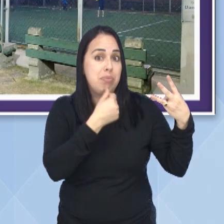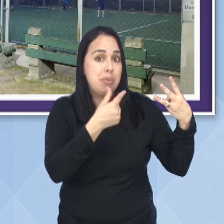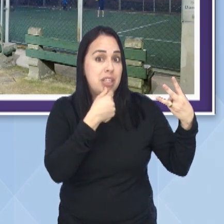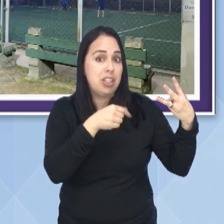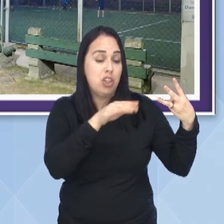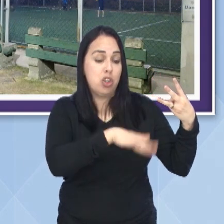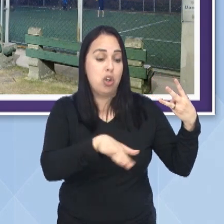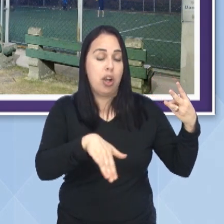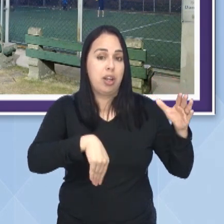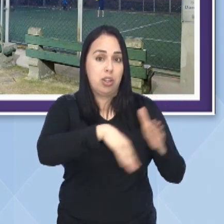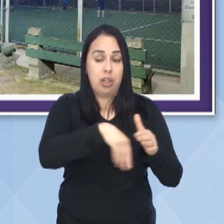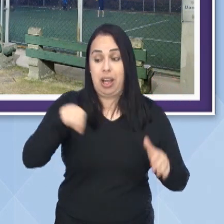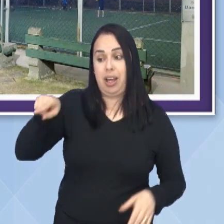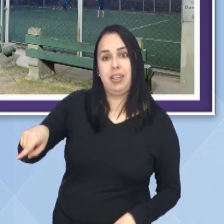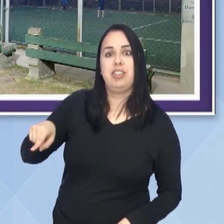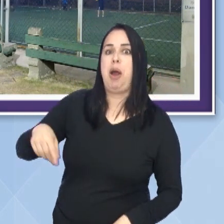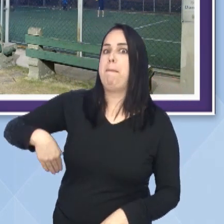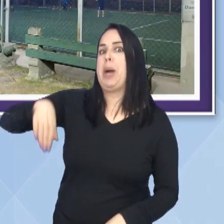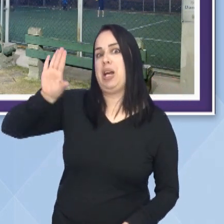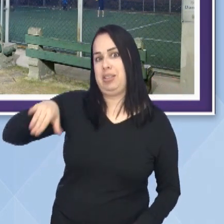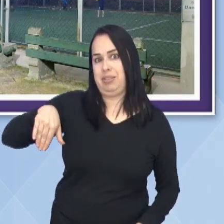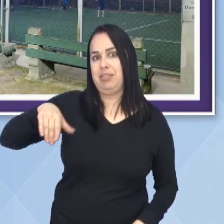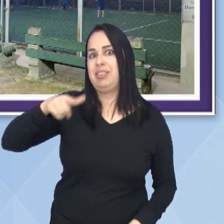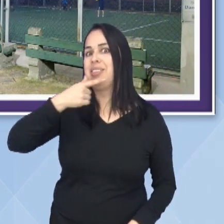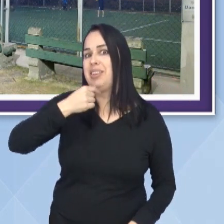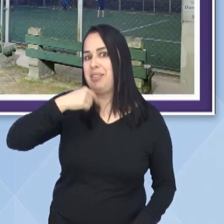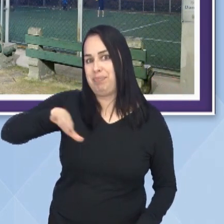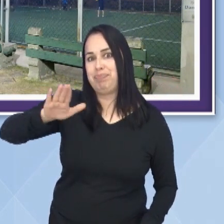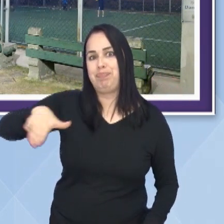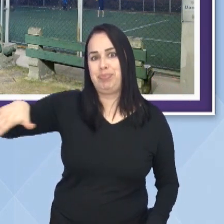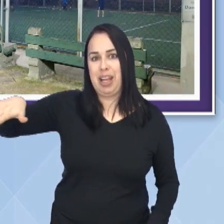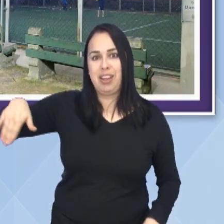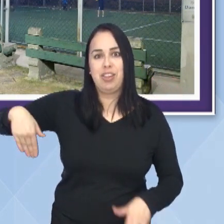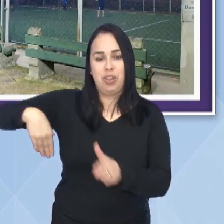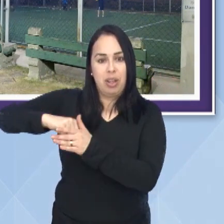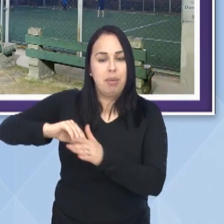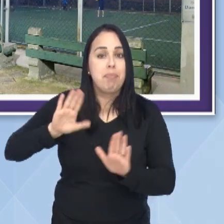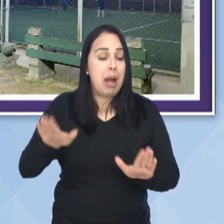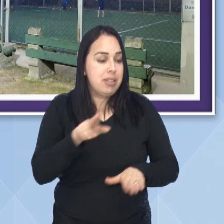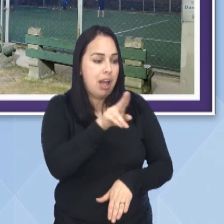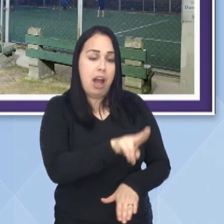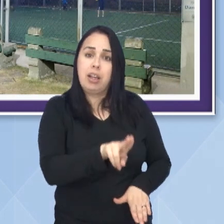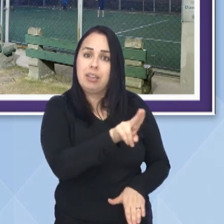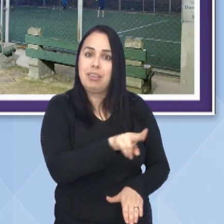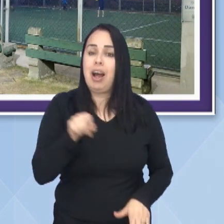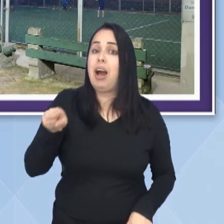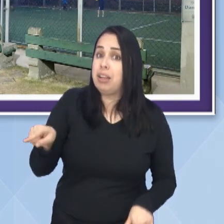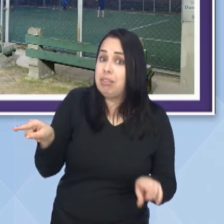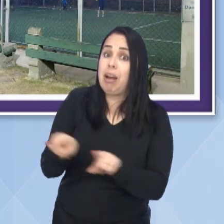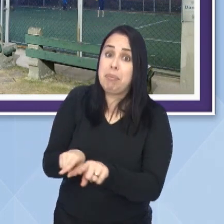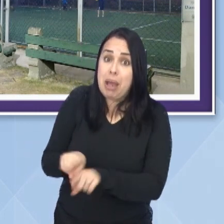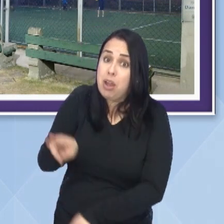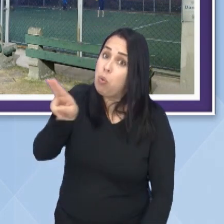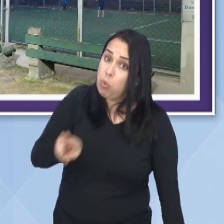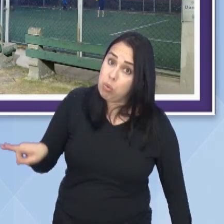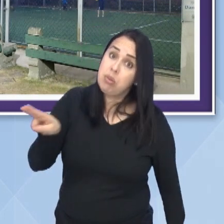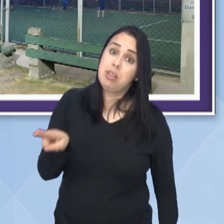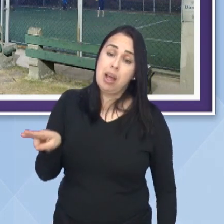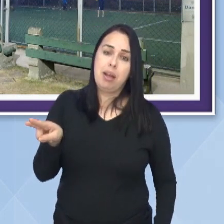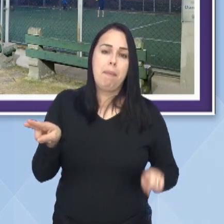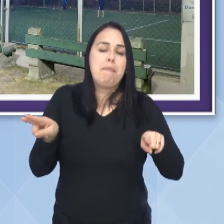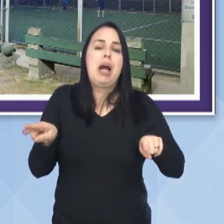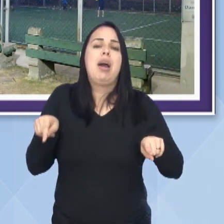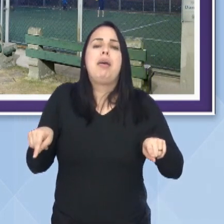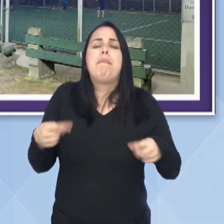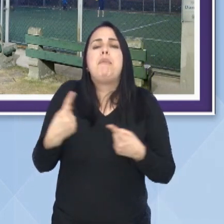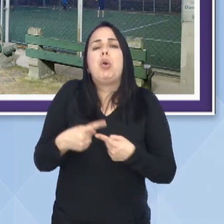Galvão tinha mais garotos jogando. Aqui tinha três garotos jogando, mas ok, está sendo utilizado. No Frei Galvão também está sendo utilizado. Mas eu não